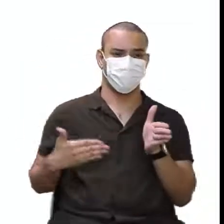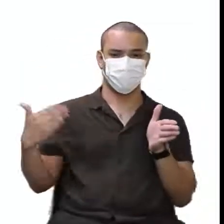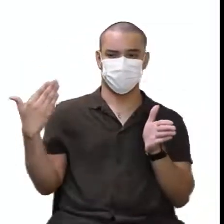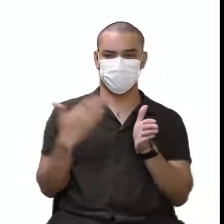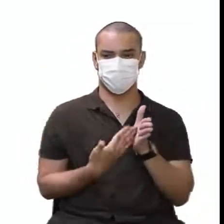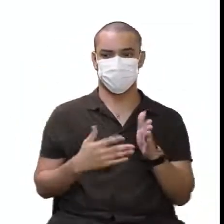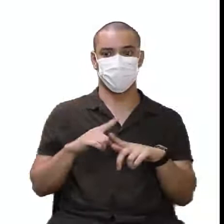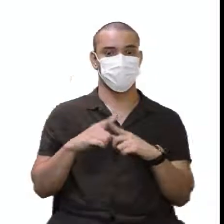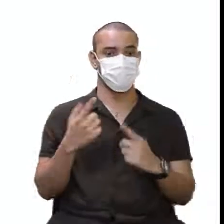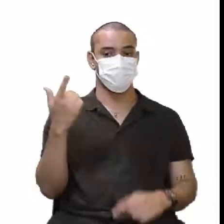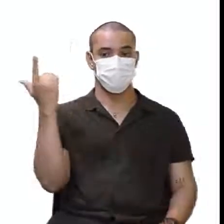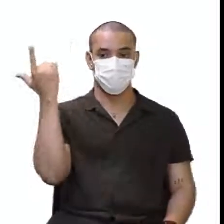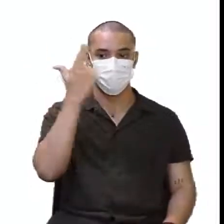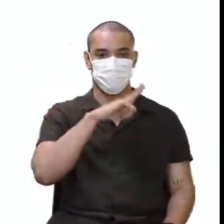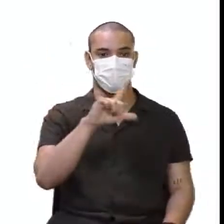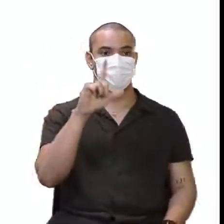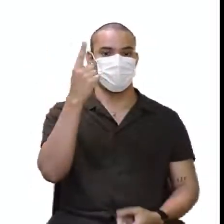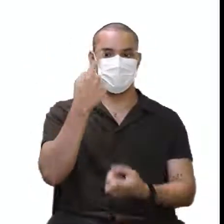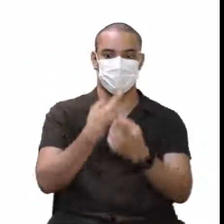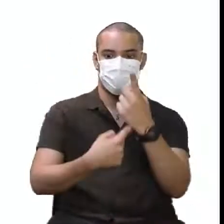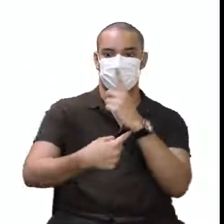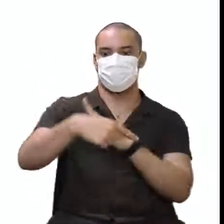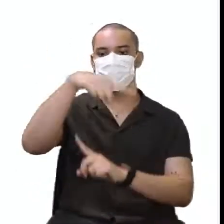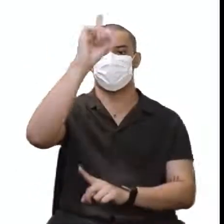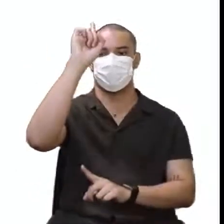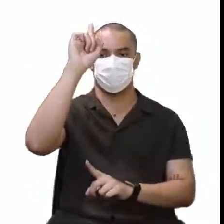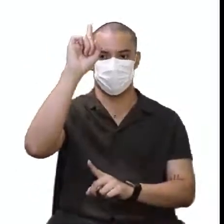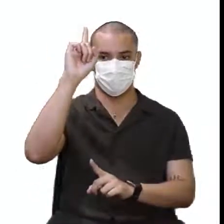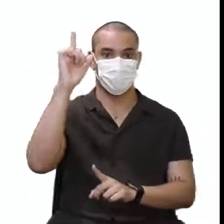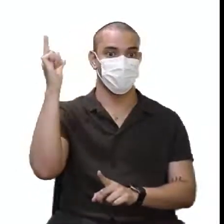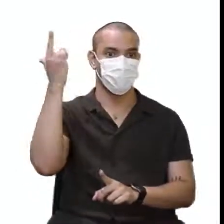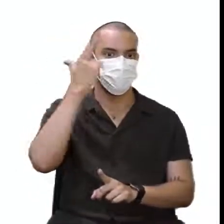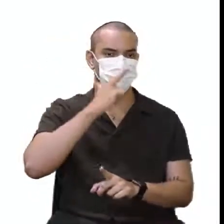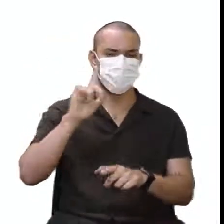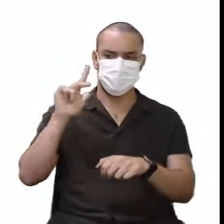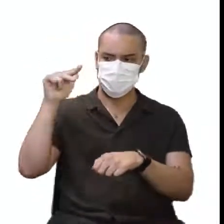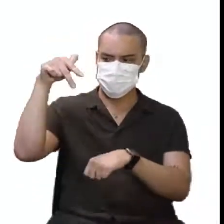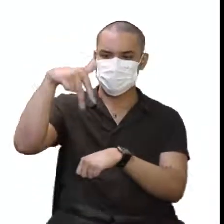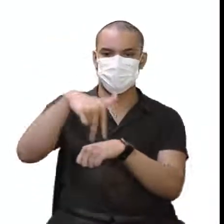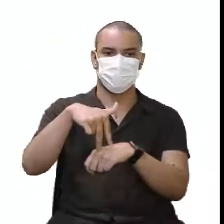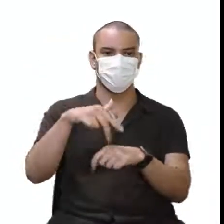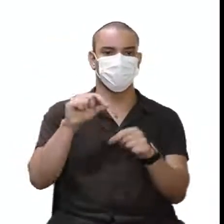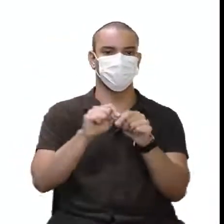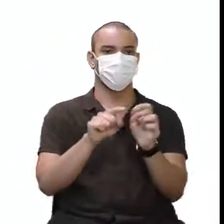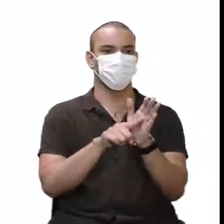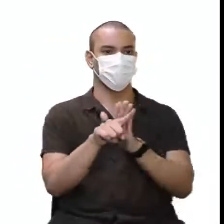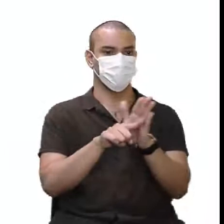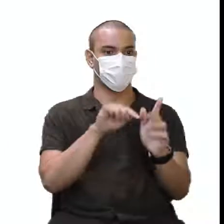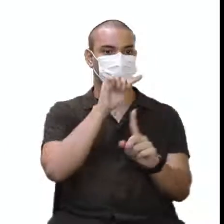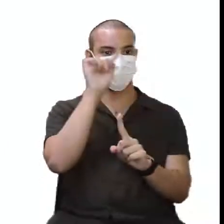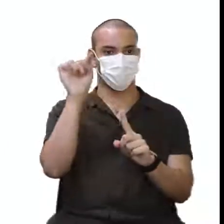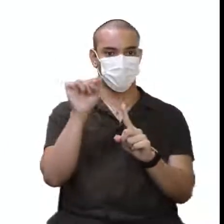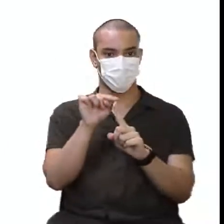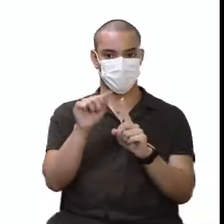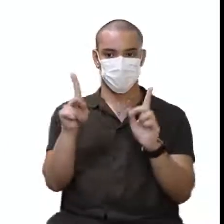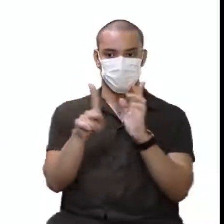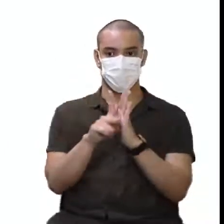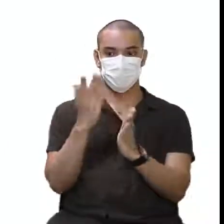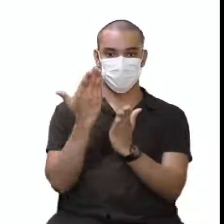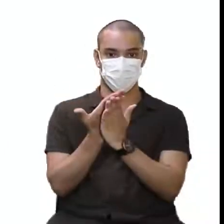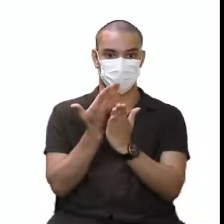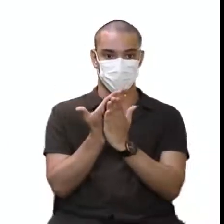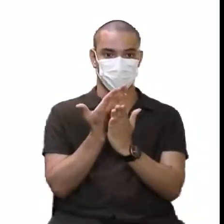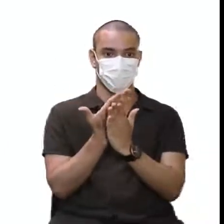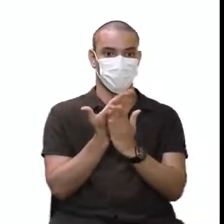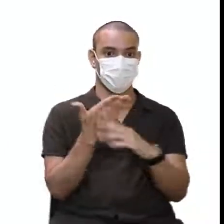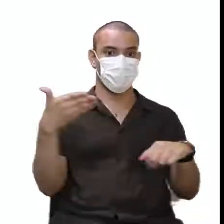bom? Mas ele conseguiu dar a volta por cima, conseguiu se estabelecer e foi em busca dos seus objetivos, estudou,